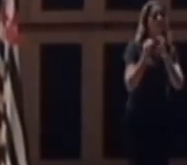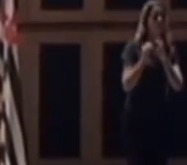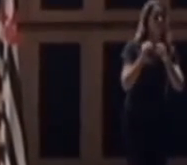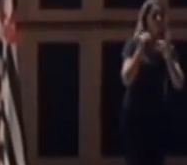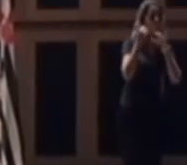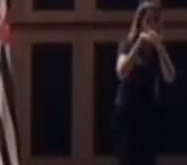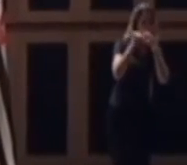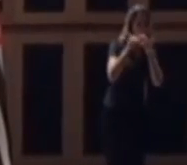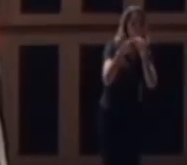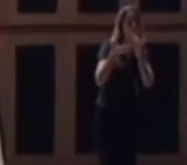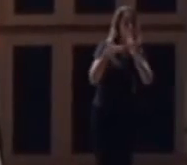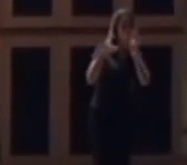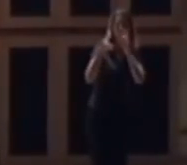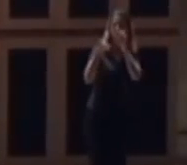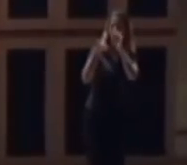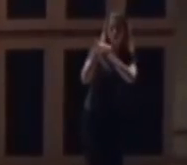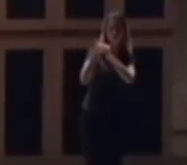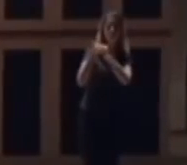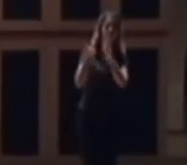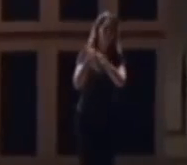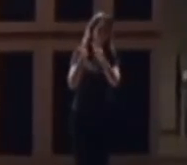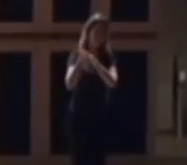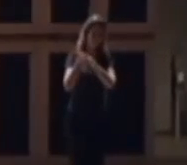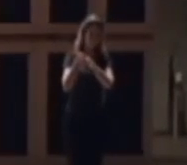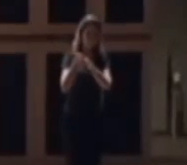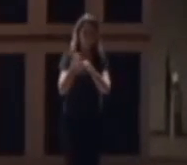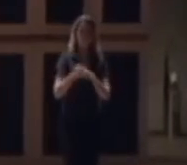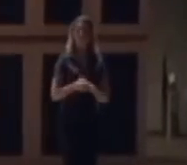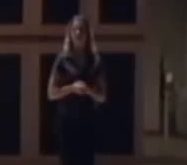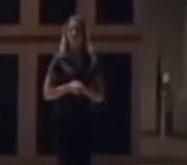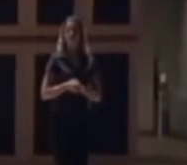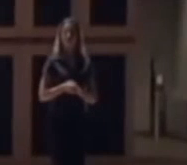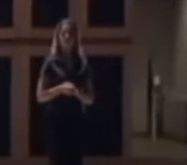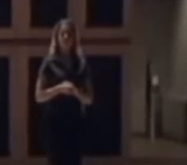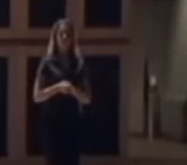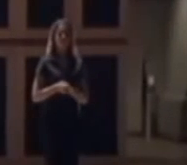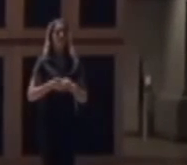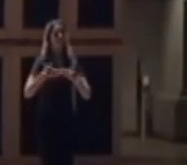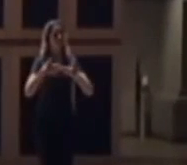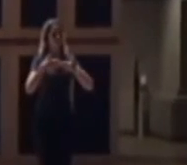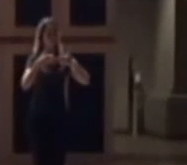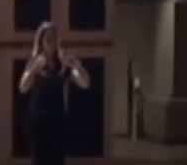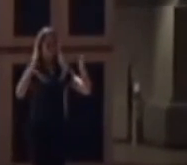suas respectivas questões. Para a abertura